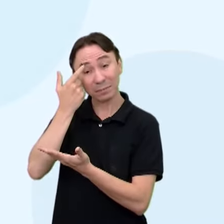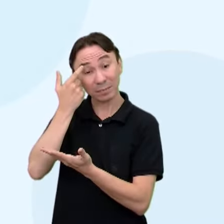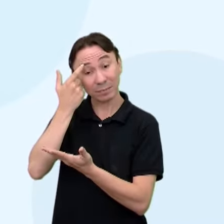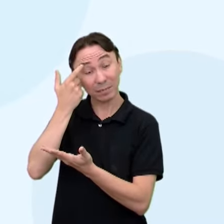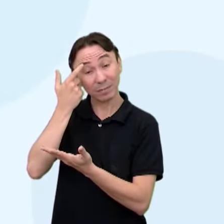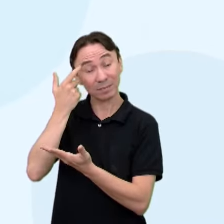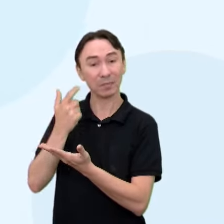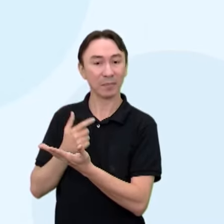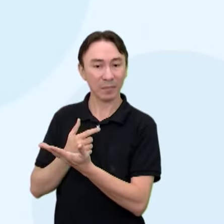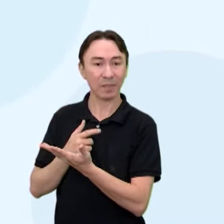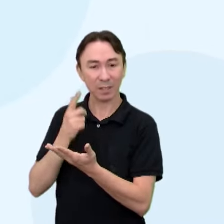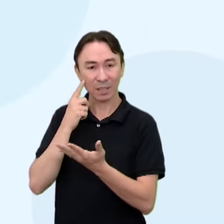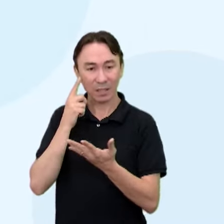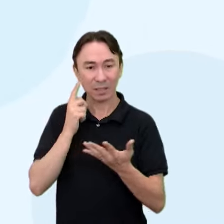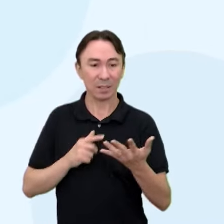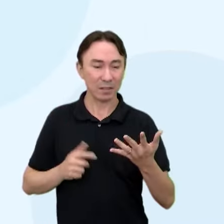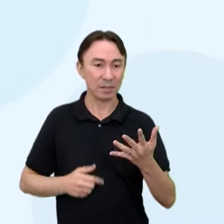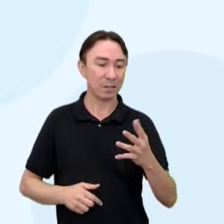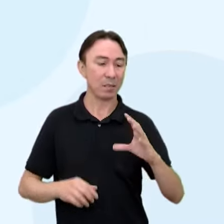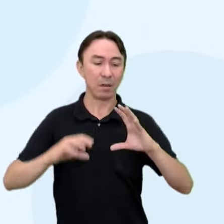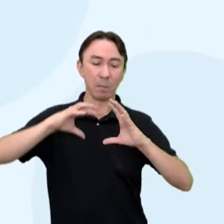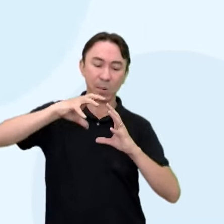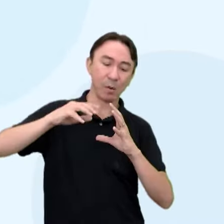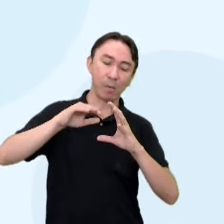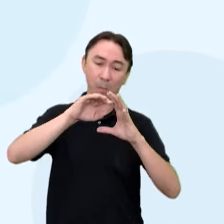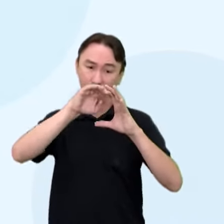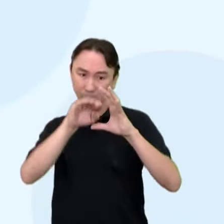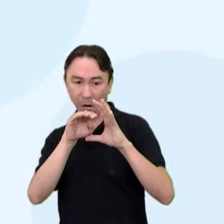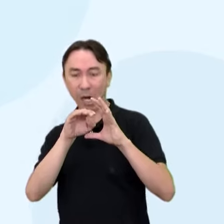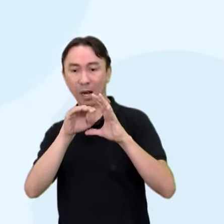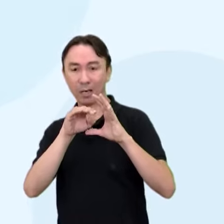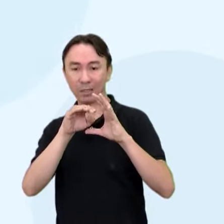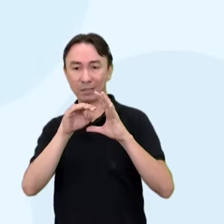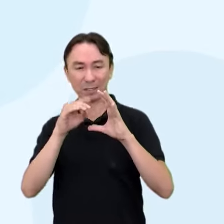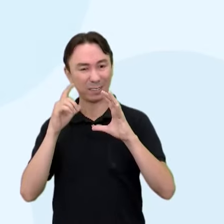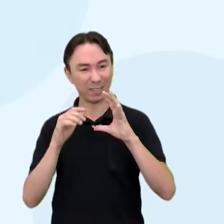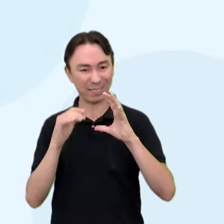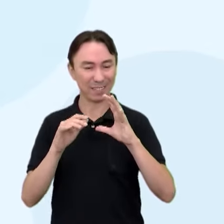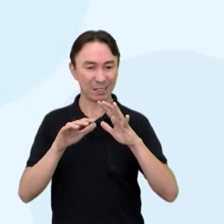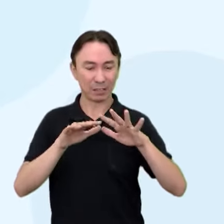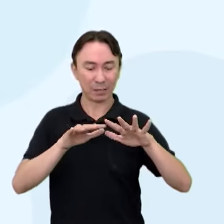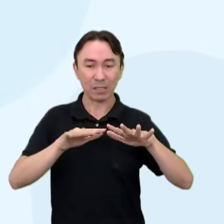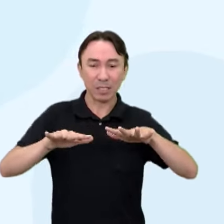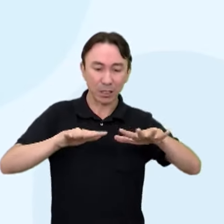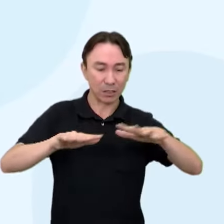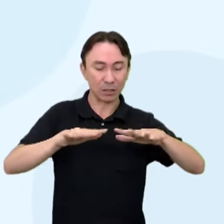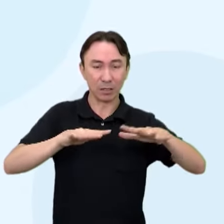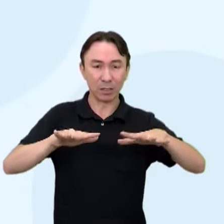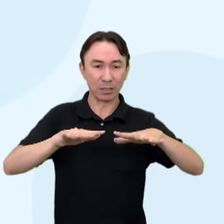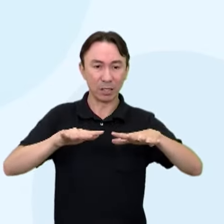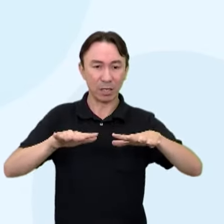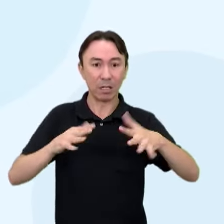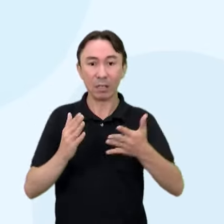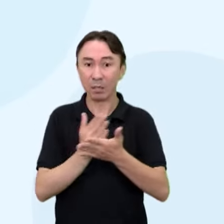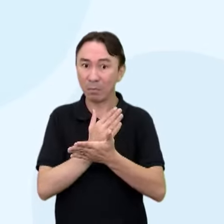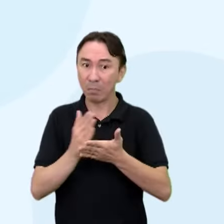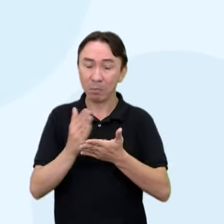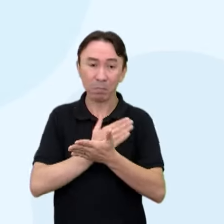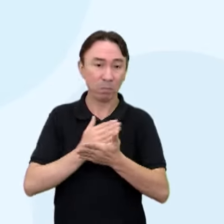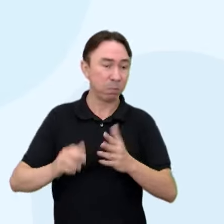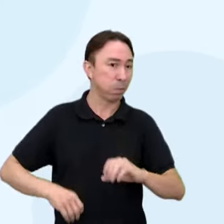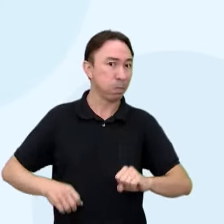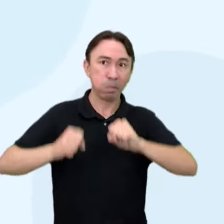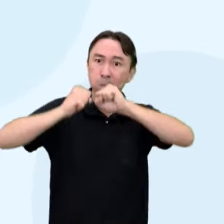distribuição das placas tectônicas. E o interessante que a gente vê nesse mapa, né, que tem placas aí enormes, né? A